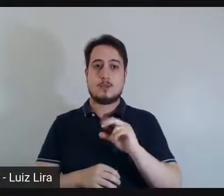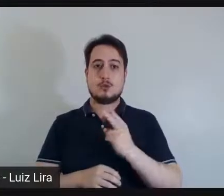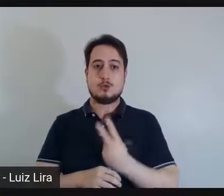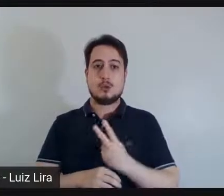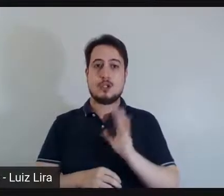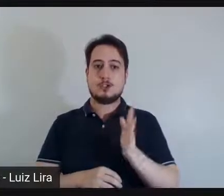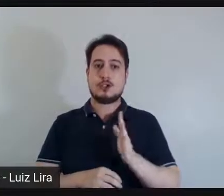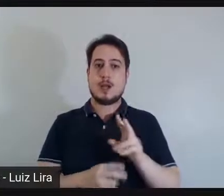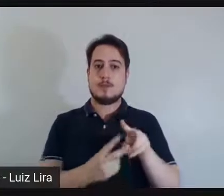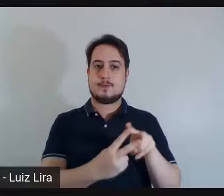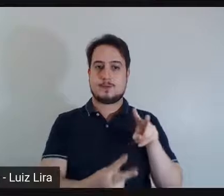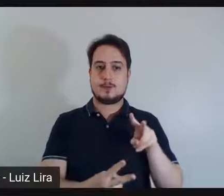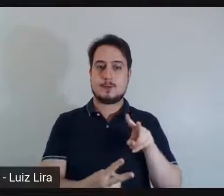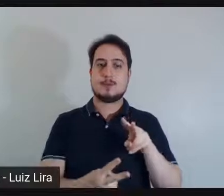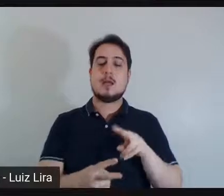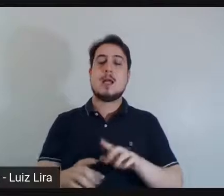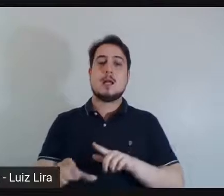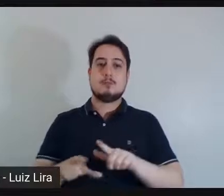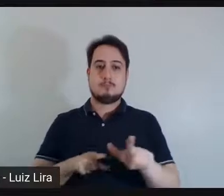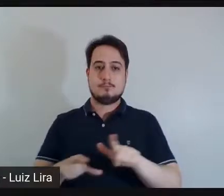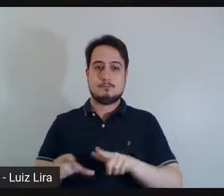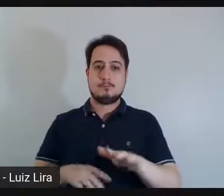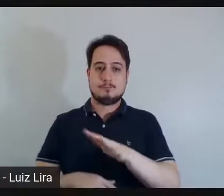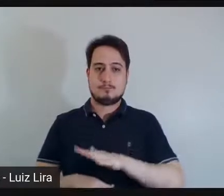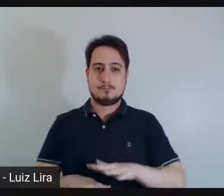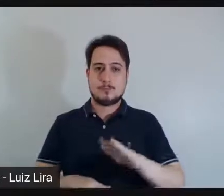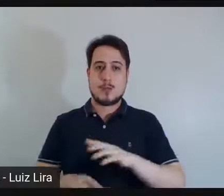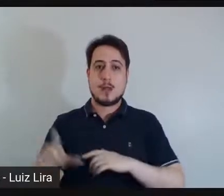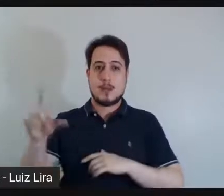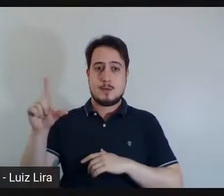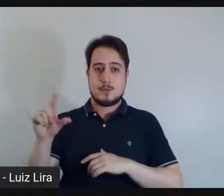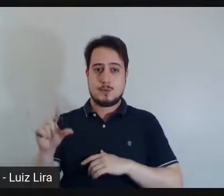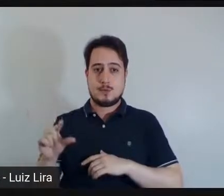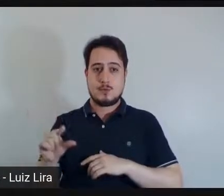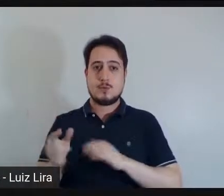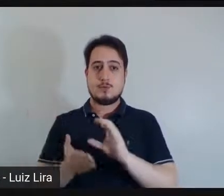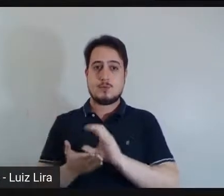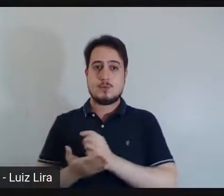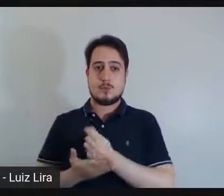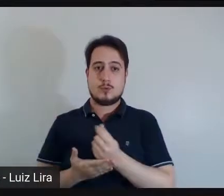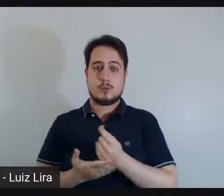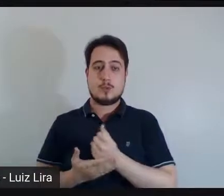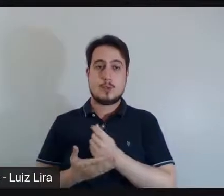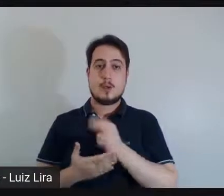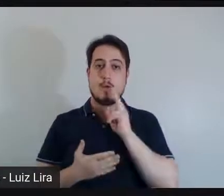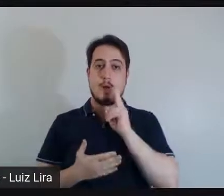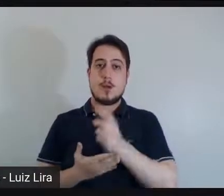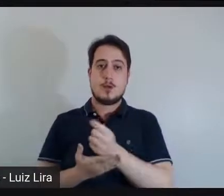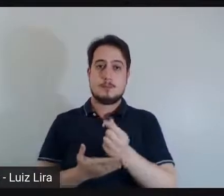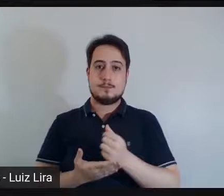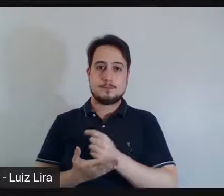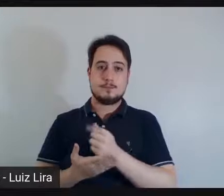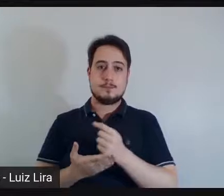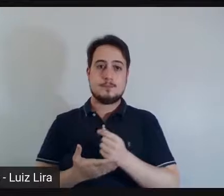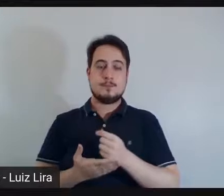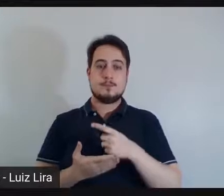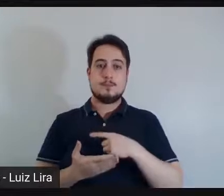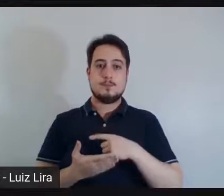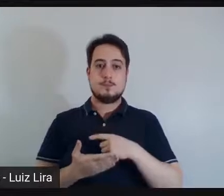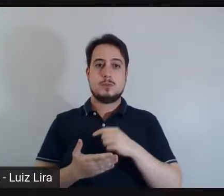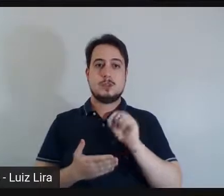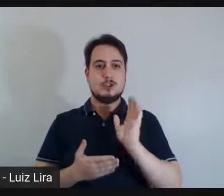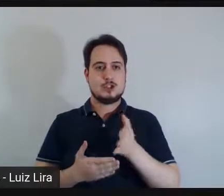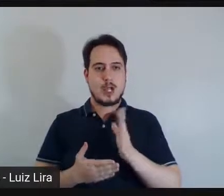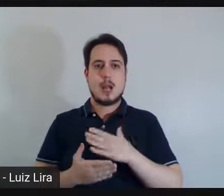de retomada vai ter uma redução de custeio que nós estamos olhando o orçamento. Então, esse levantamento é da SEGES, isso já está